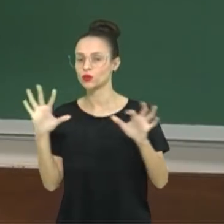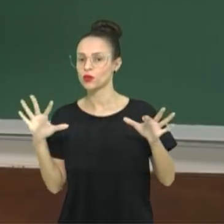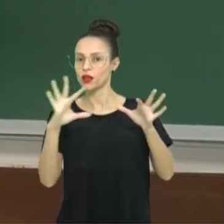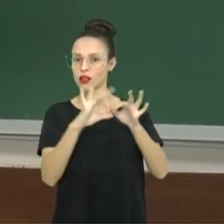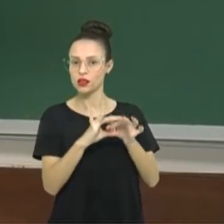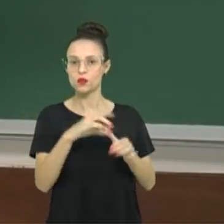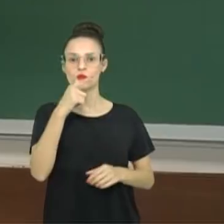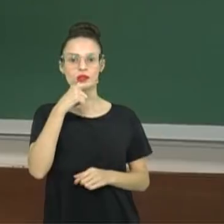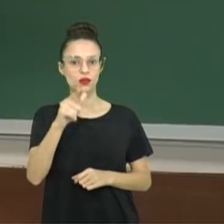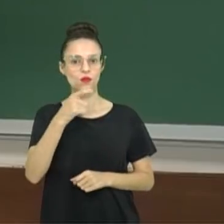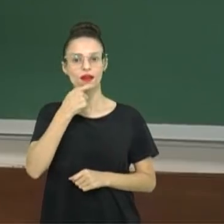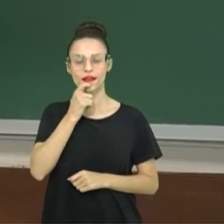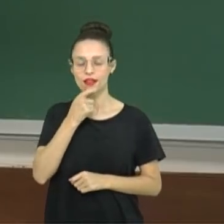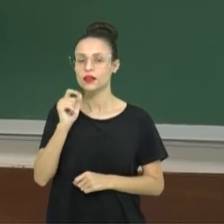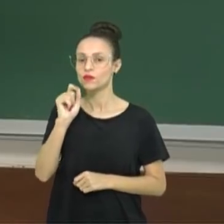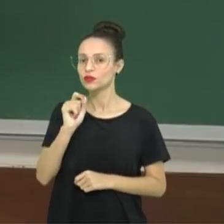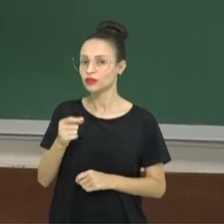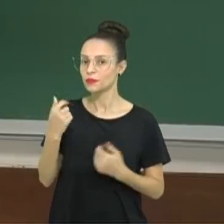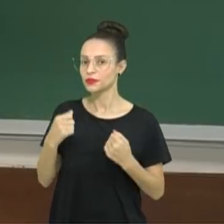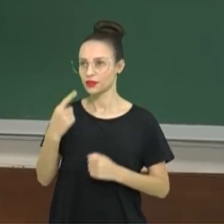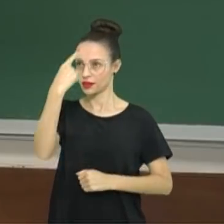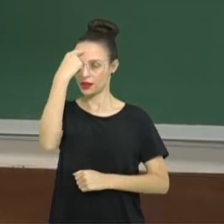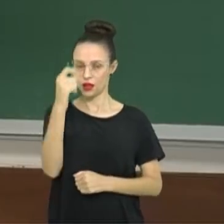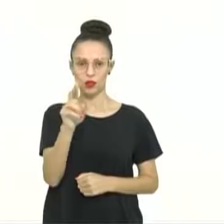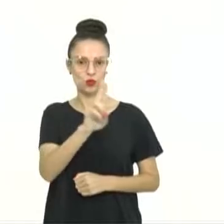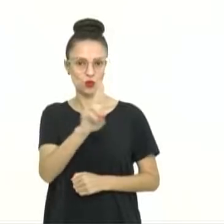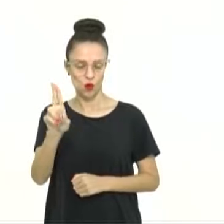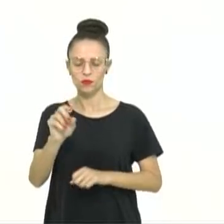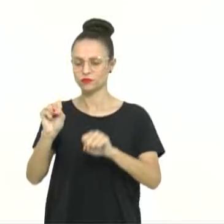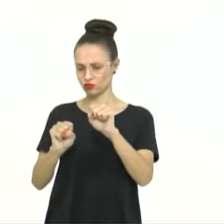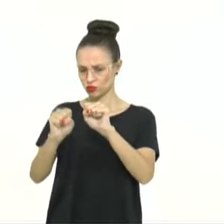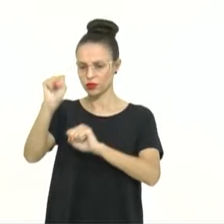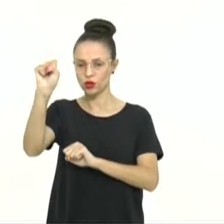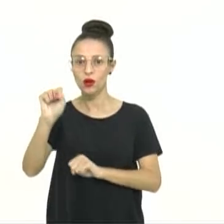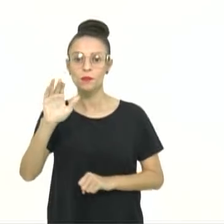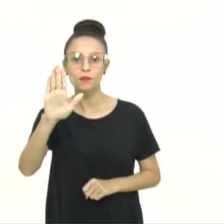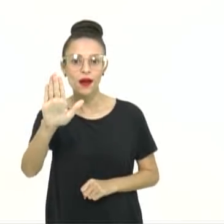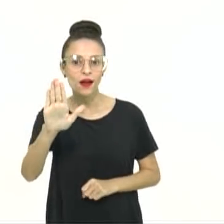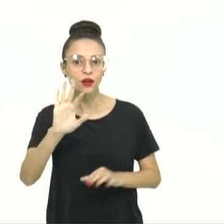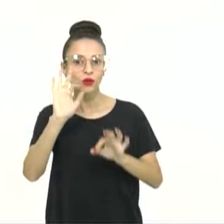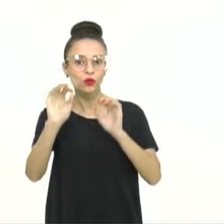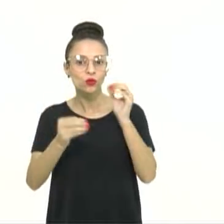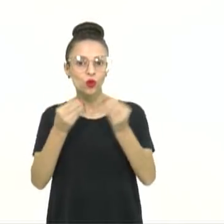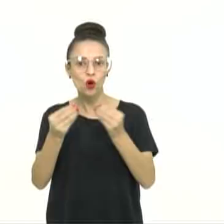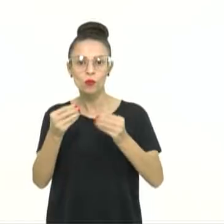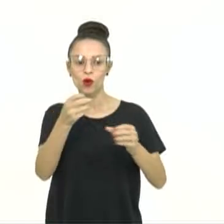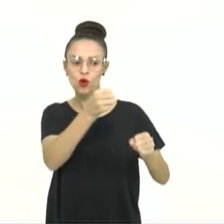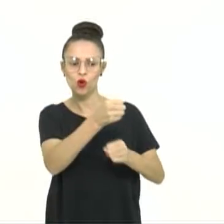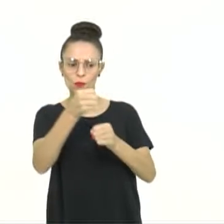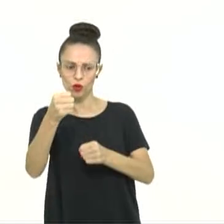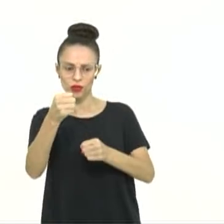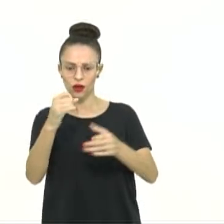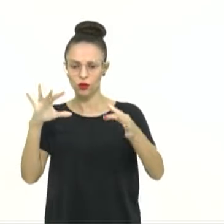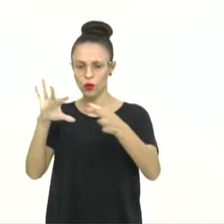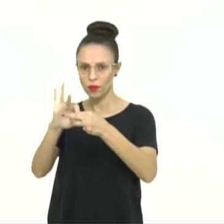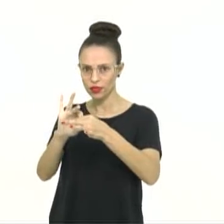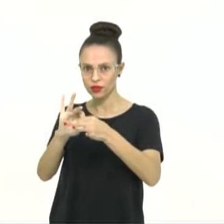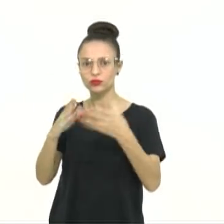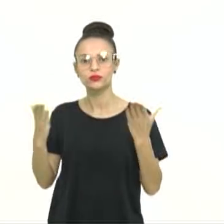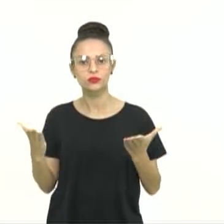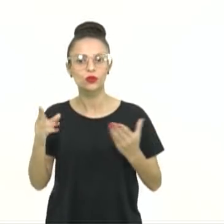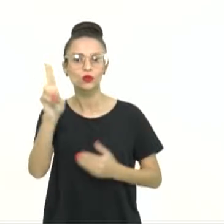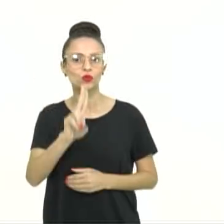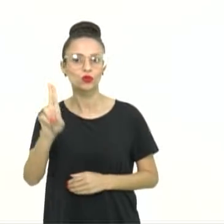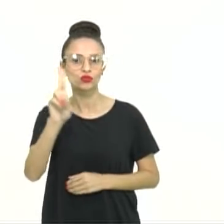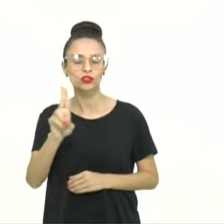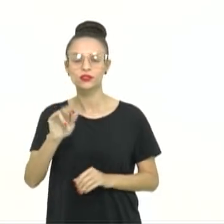com língua inglesa. Dar um nome ao seu super-herói a partir do poder que ele possui,